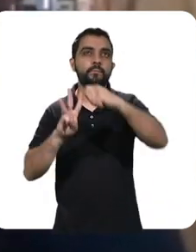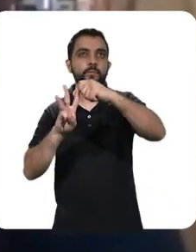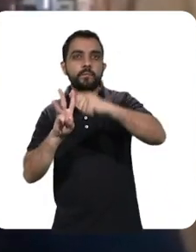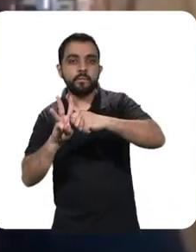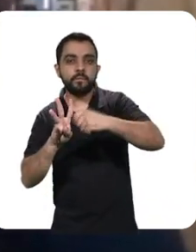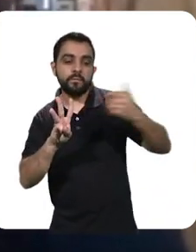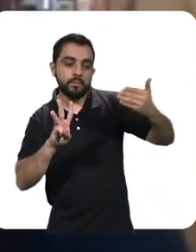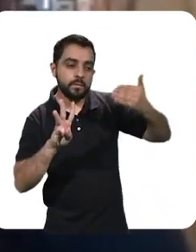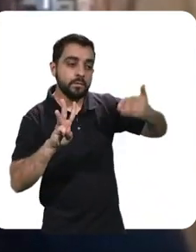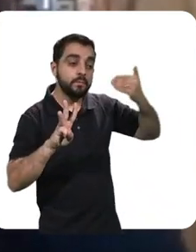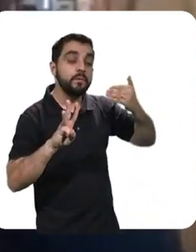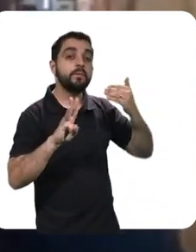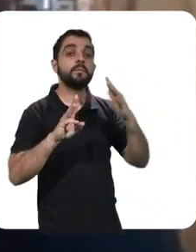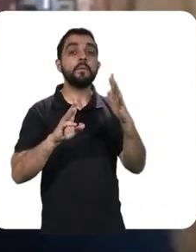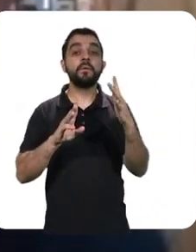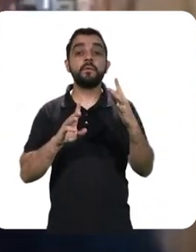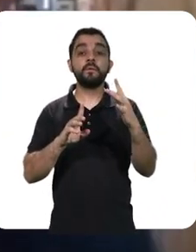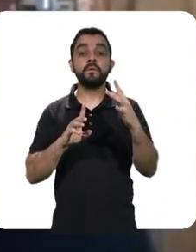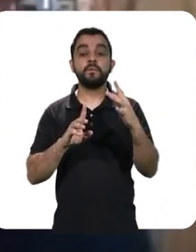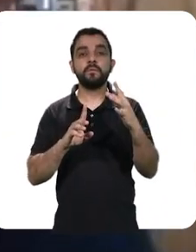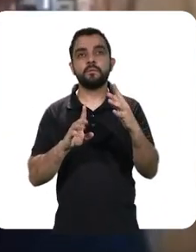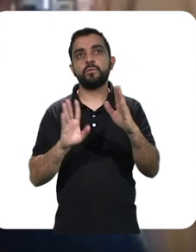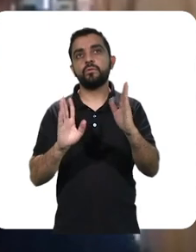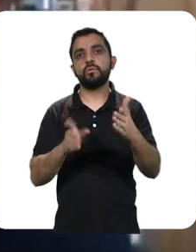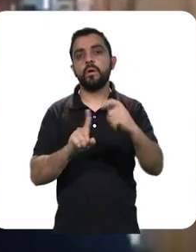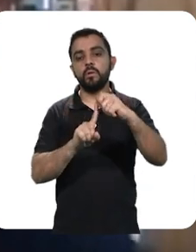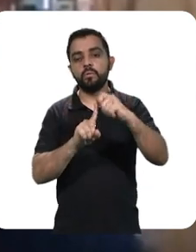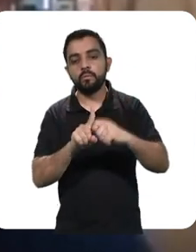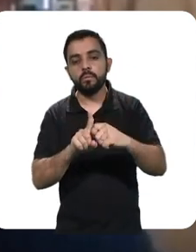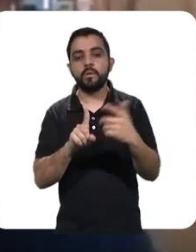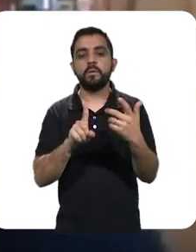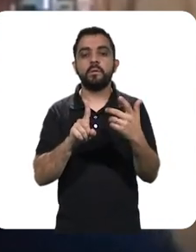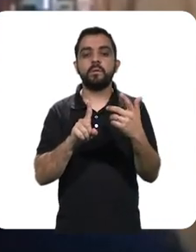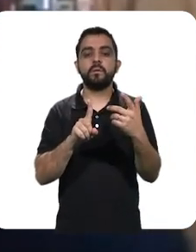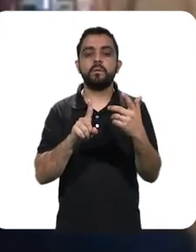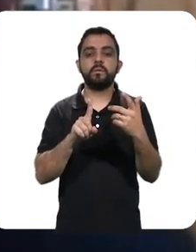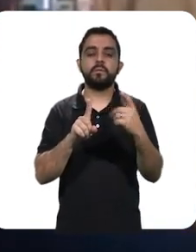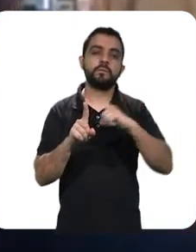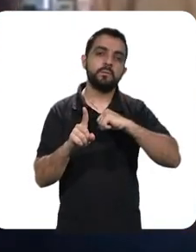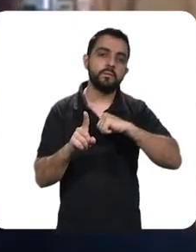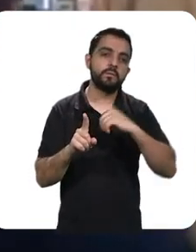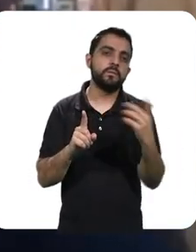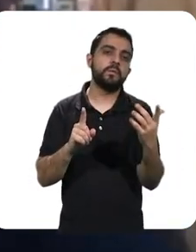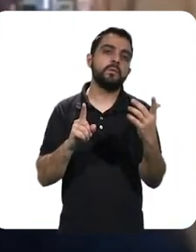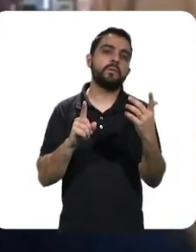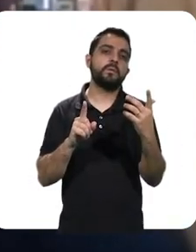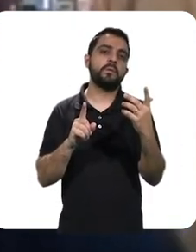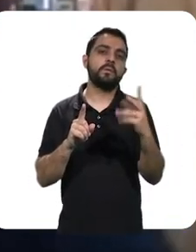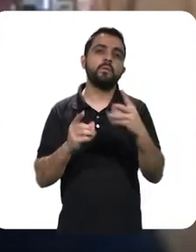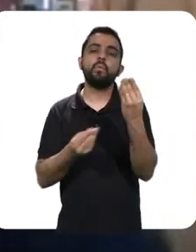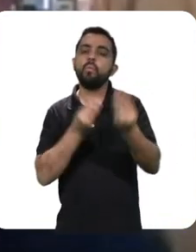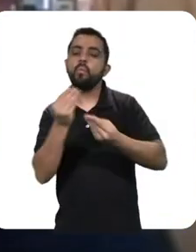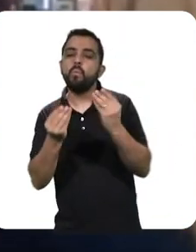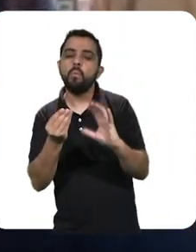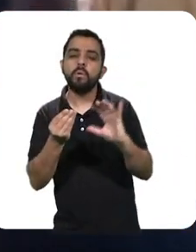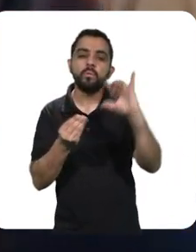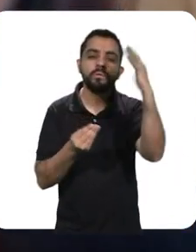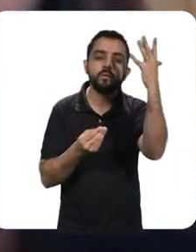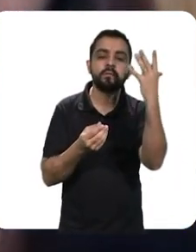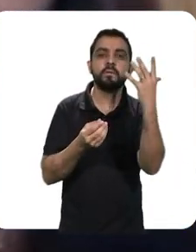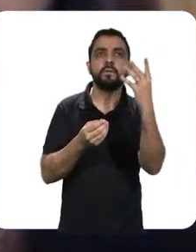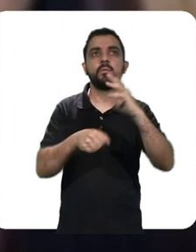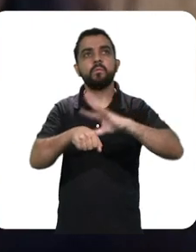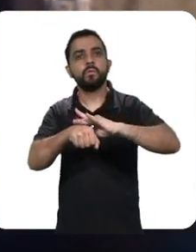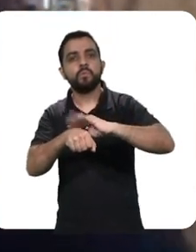de 3 meses e que, basicamente, é um mês a gente tem acesso a esses cálculos, essas previsões de como